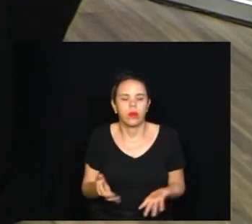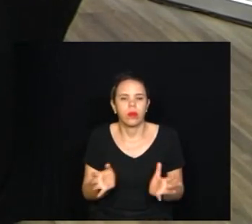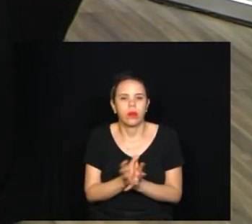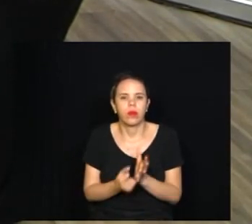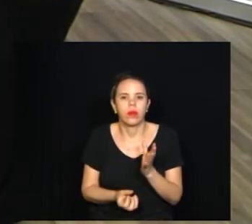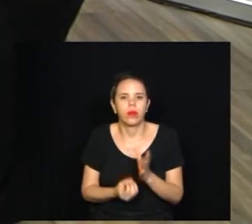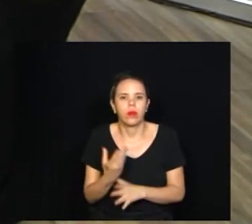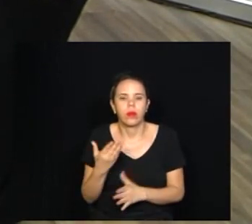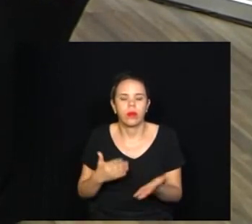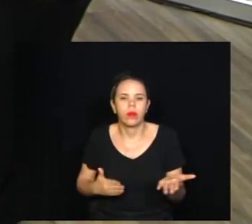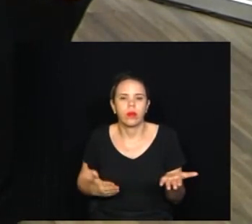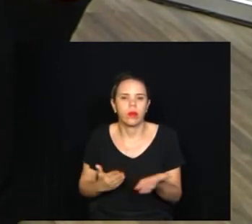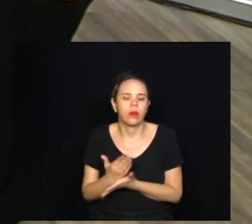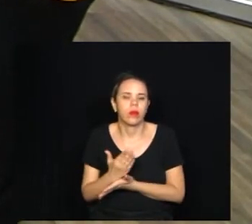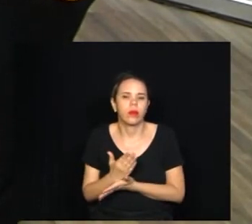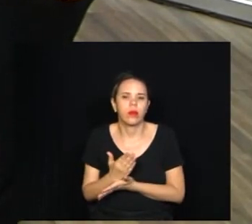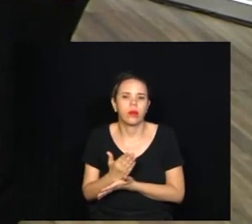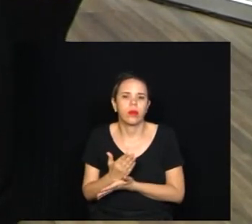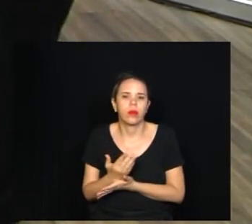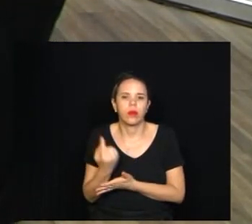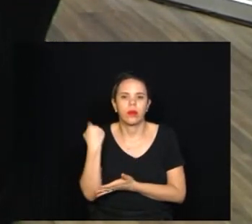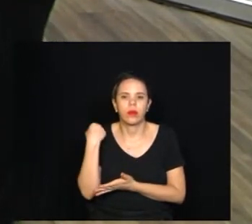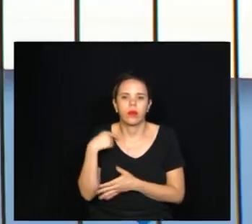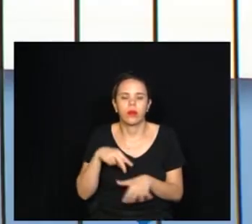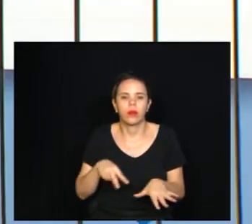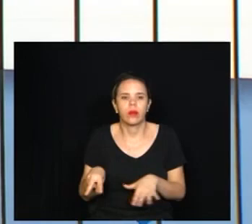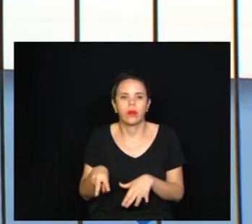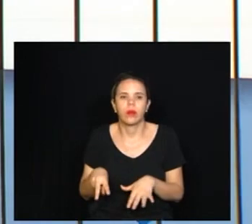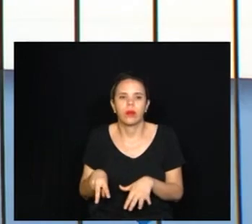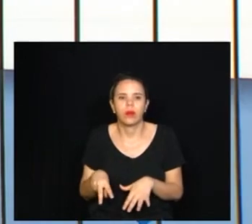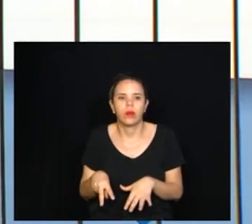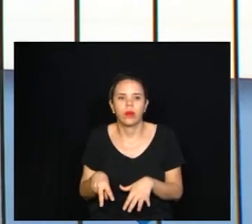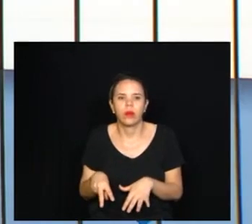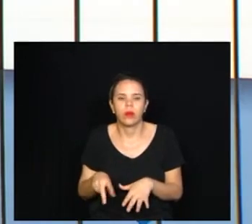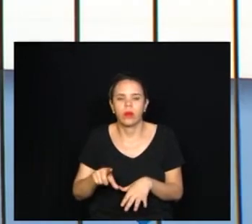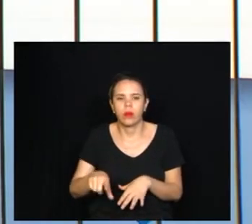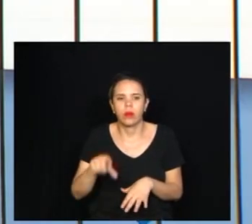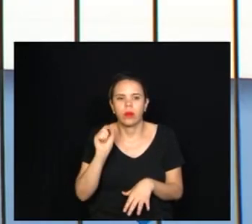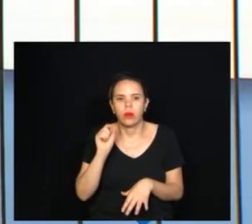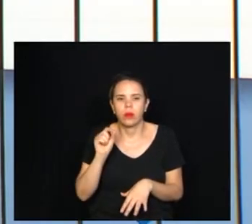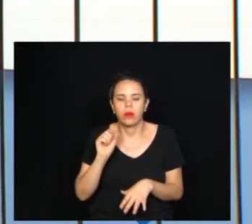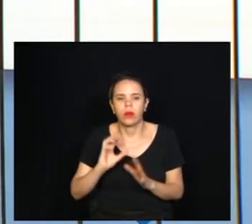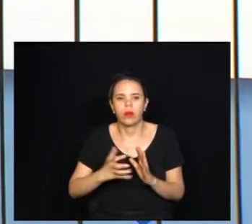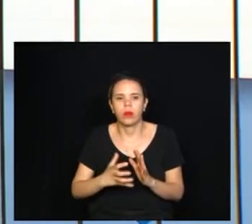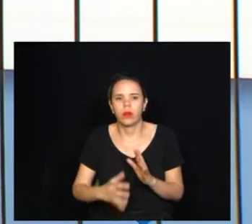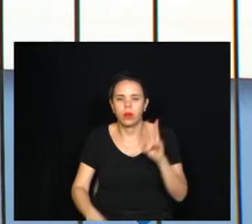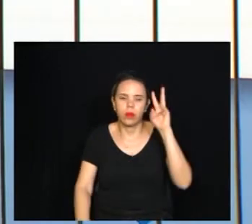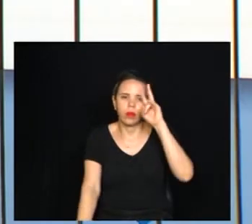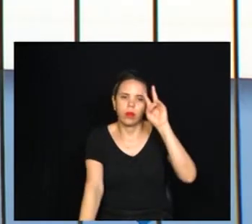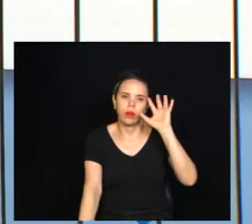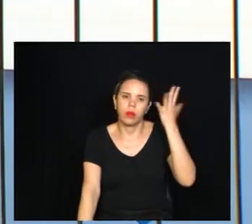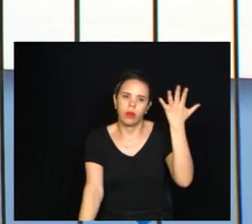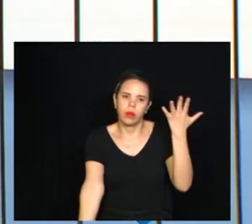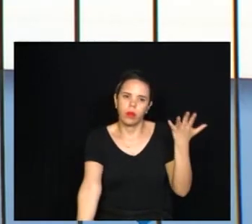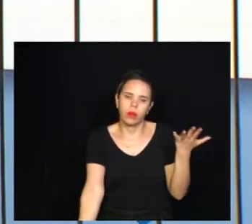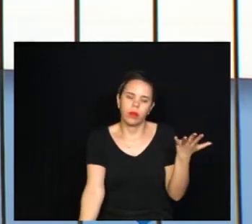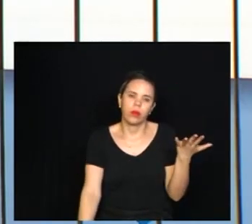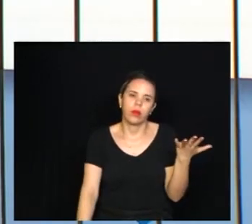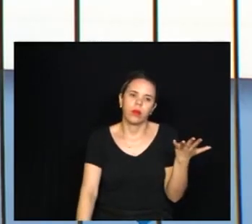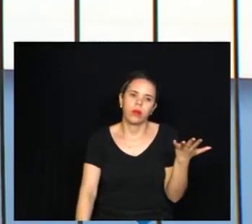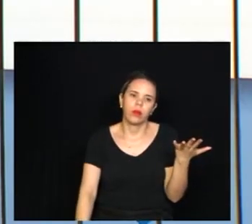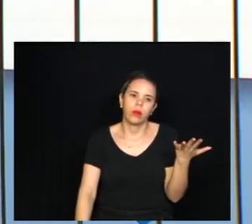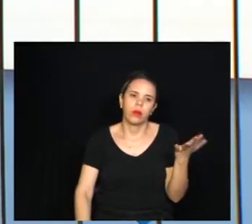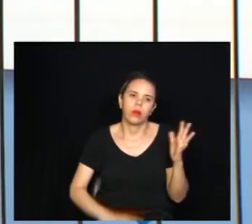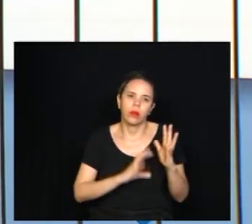foi aprovada na última semana e com o sorteio dos partidos, lembrando que acontece da seguinte forma: